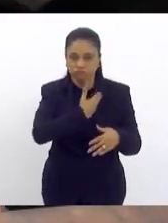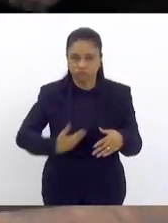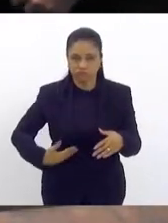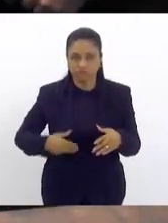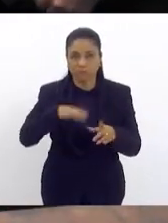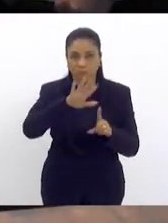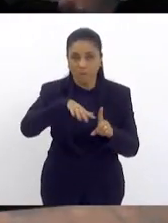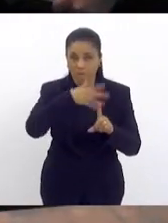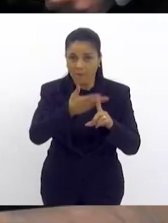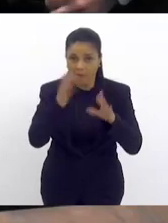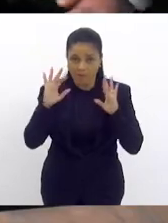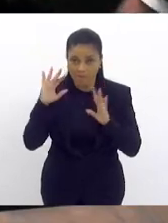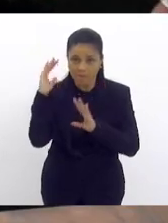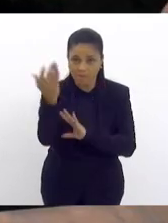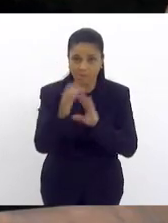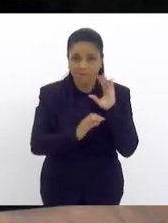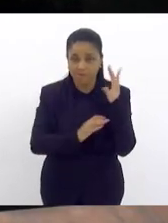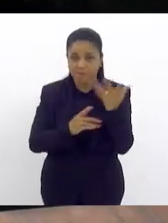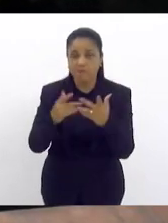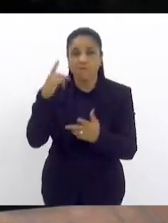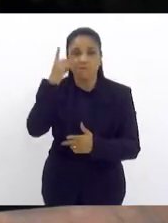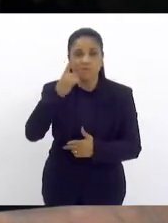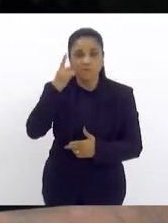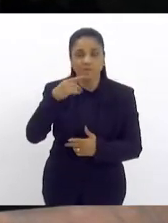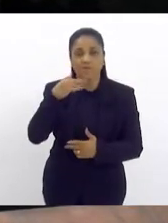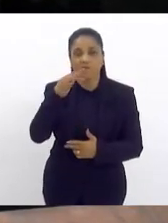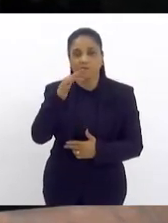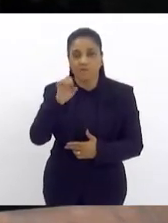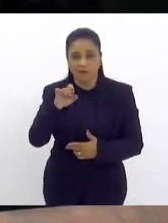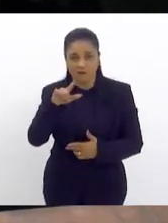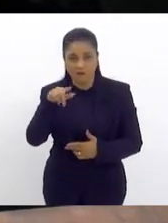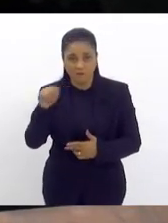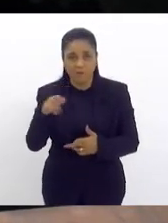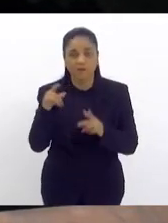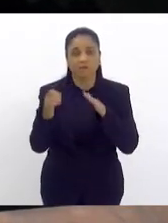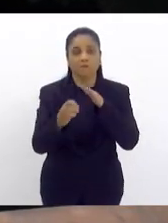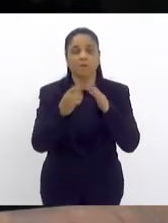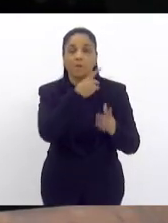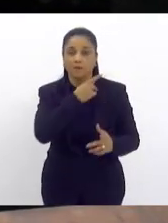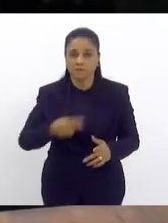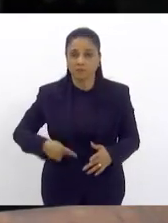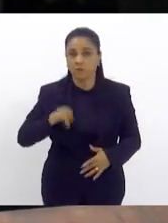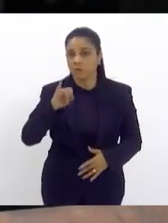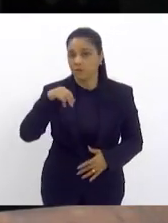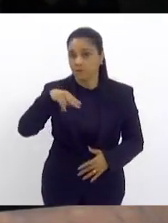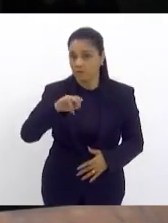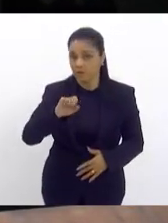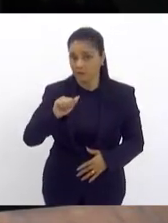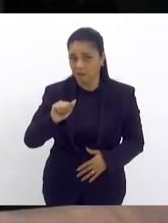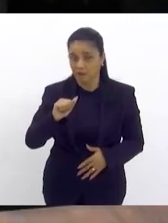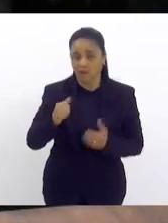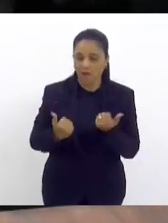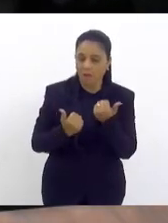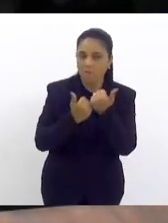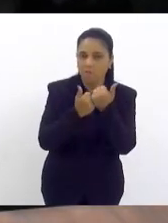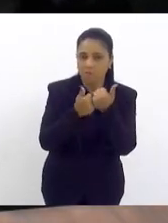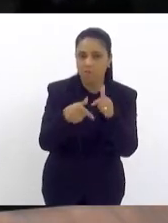presidida pelo Deputado Felipe Neto e o presidente do ineia manifestou apoio e alguns